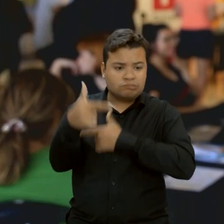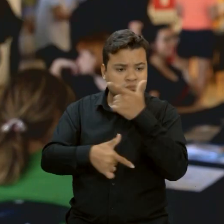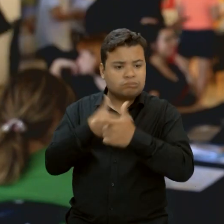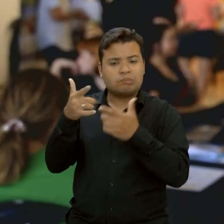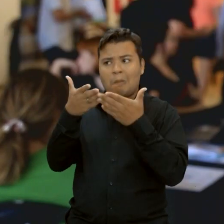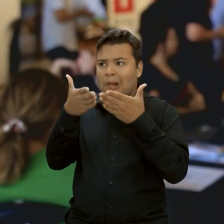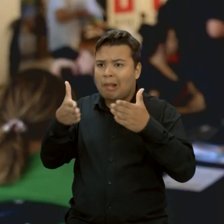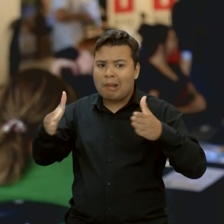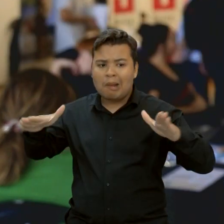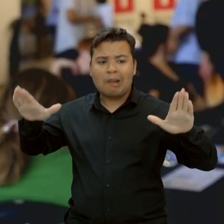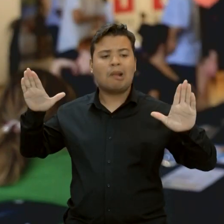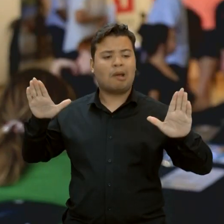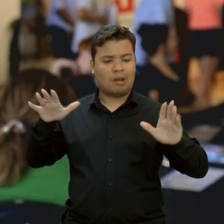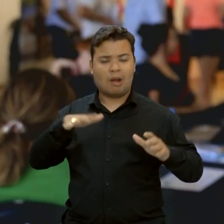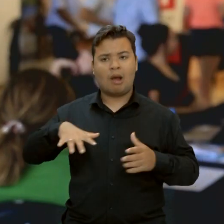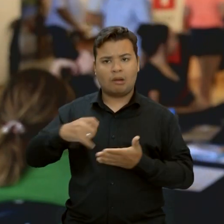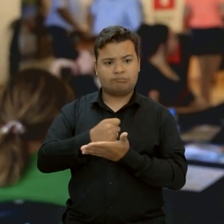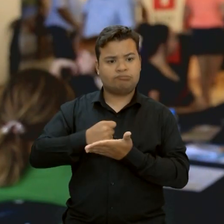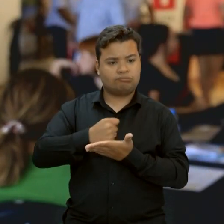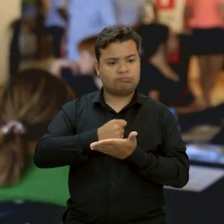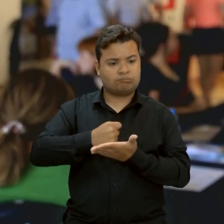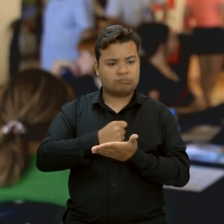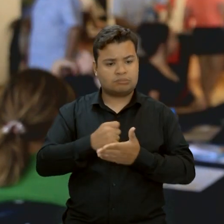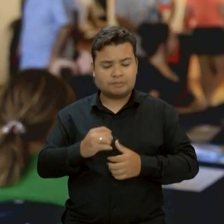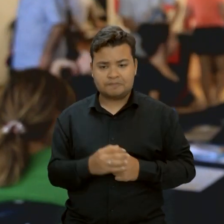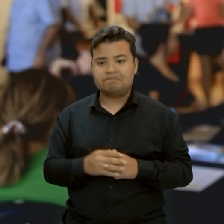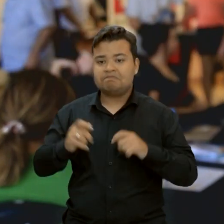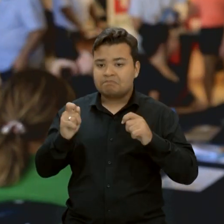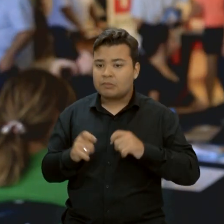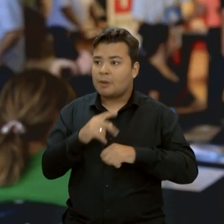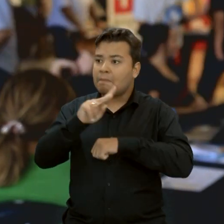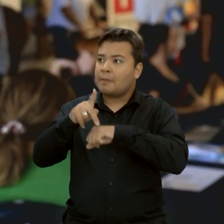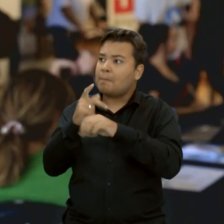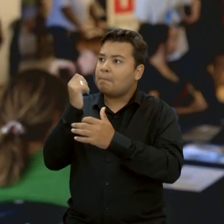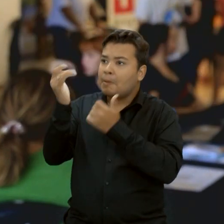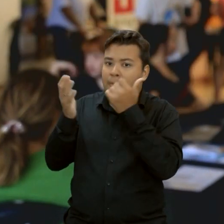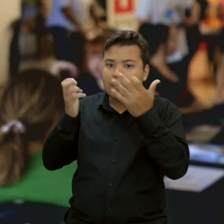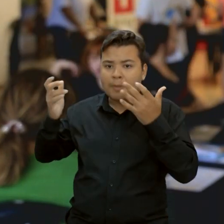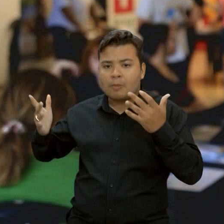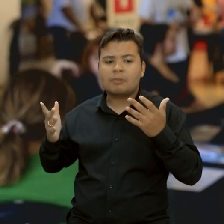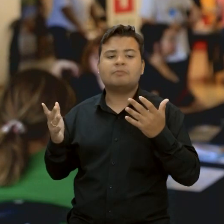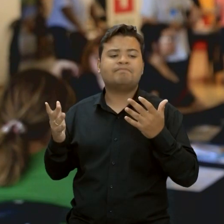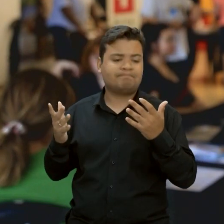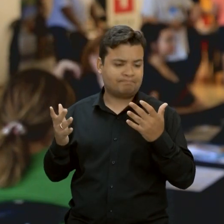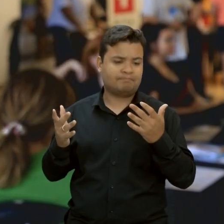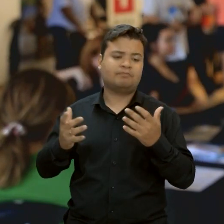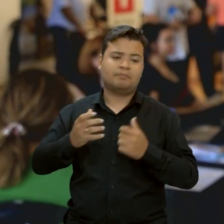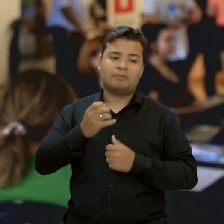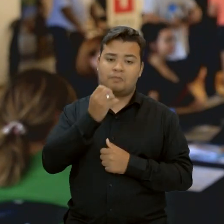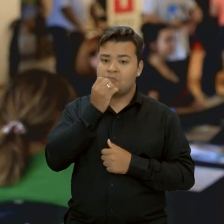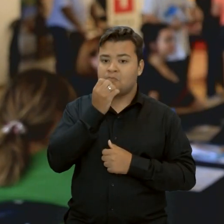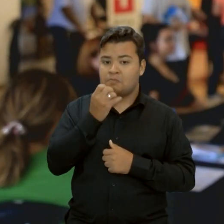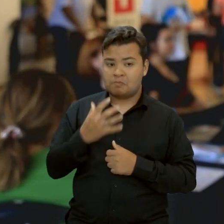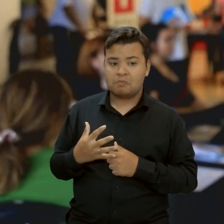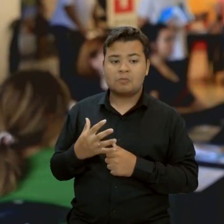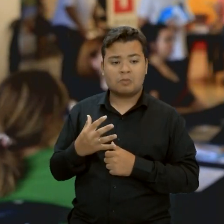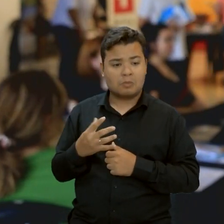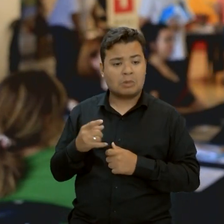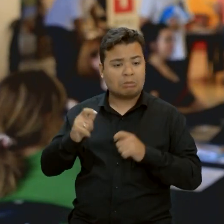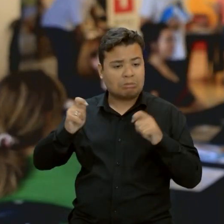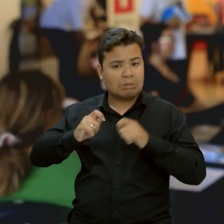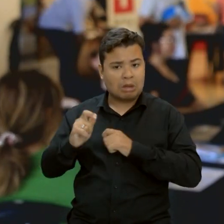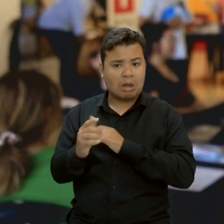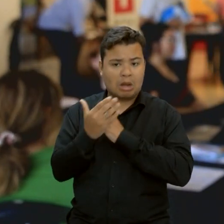da minha área, da farmácia, e você explorar esses outros países acho que é um grande, muito bom para o